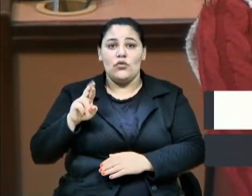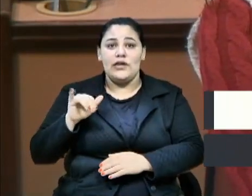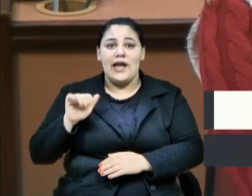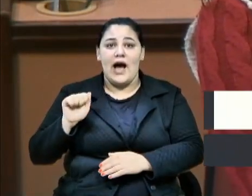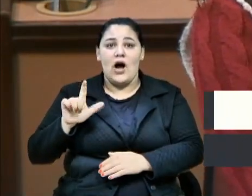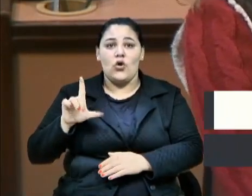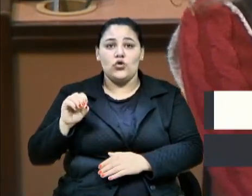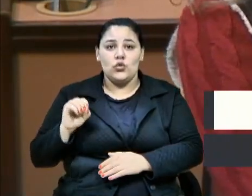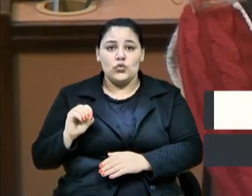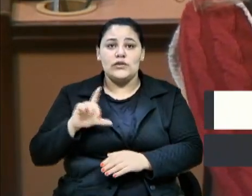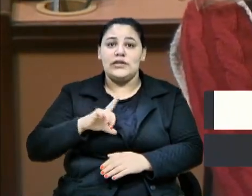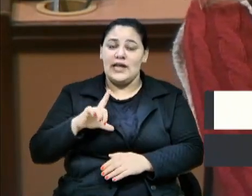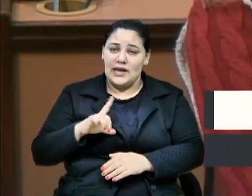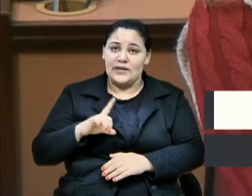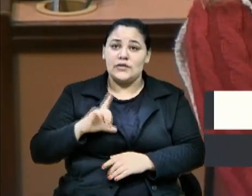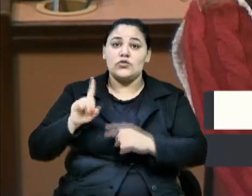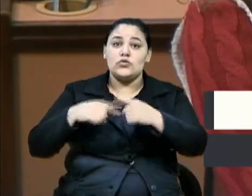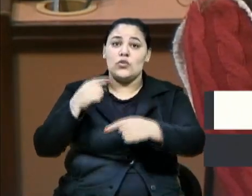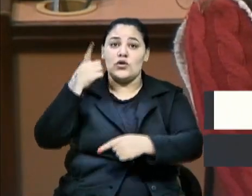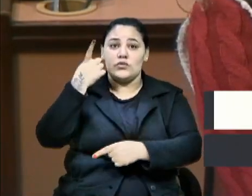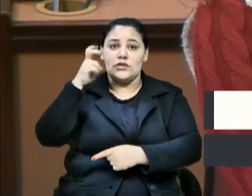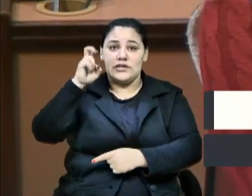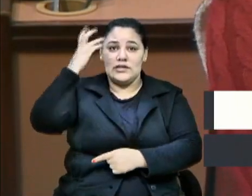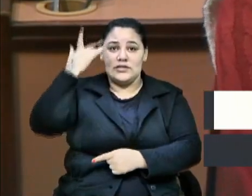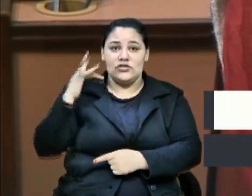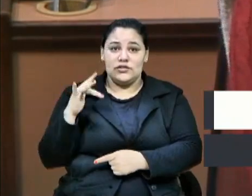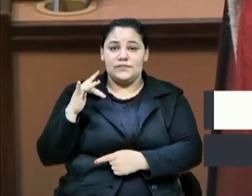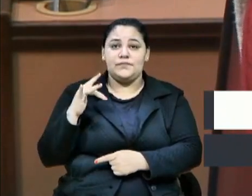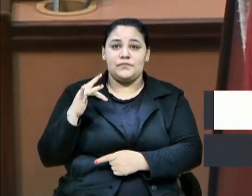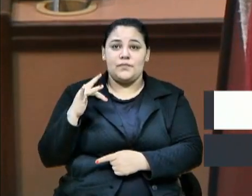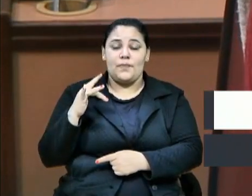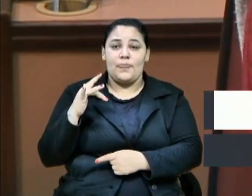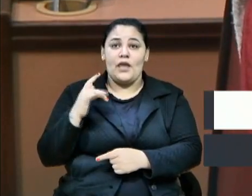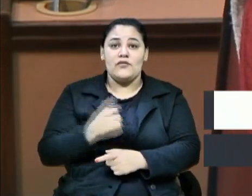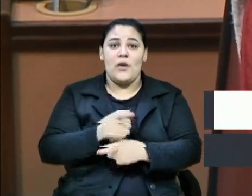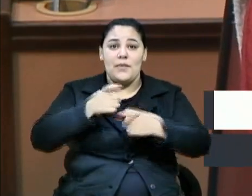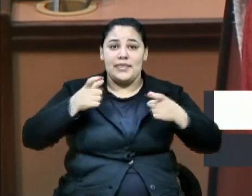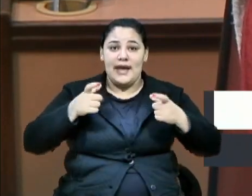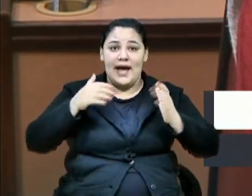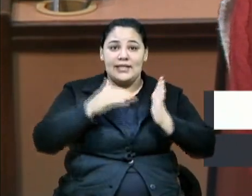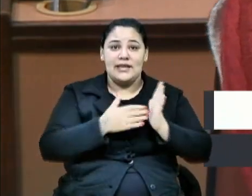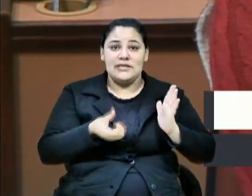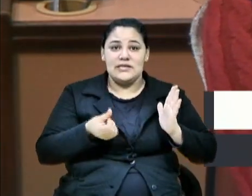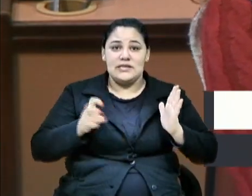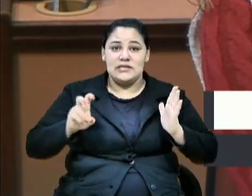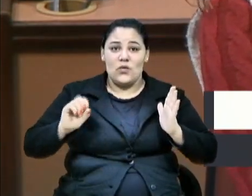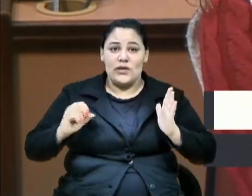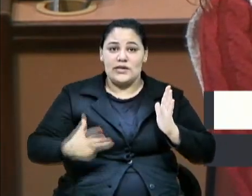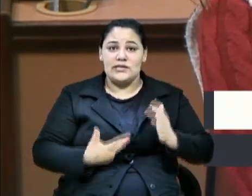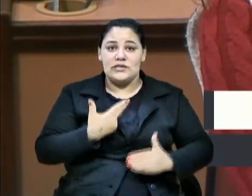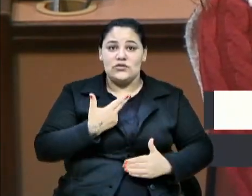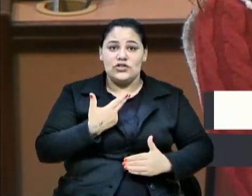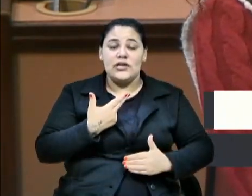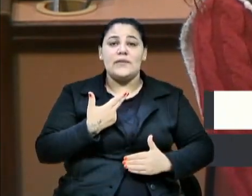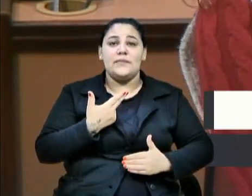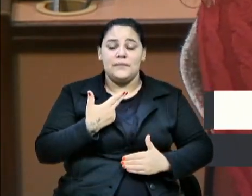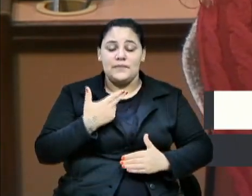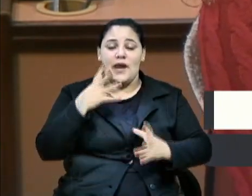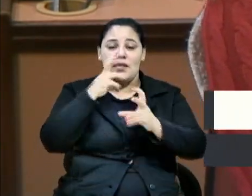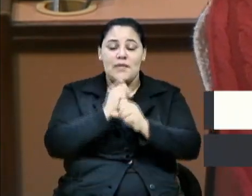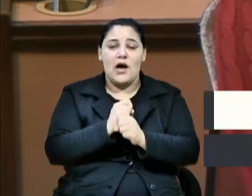separou em função da luta dela pelos gatos. O marido disse, ou são os gatos ou eu. Ela escolheu os gatos. Então, quem trabalha